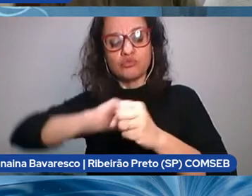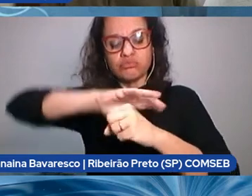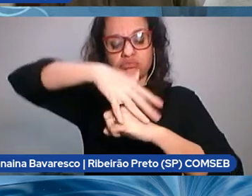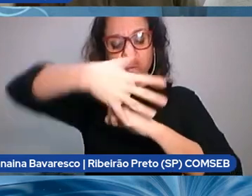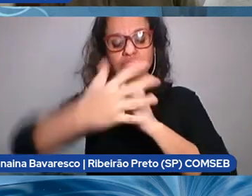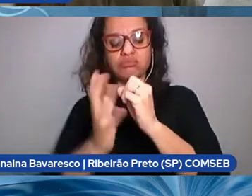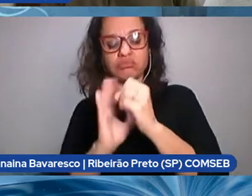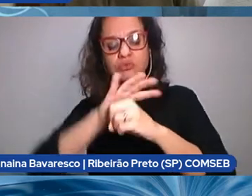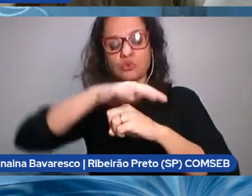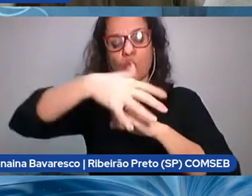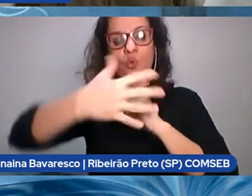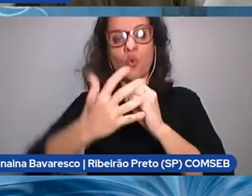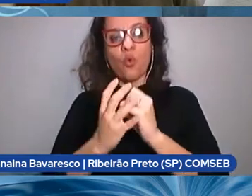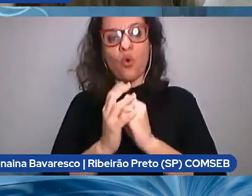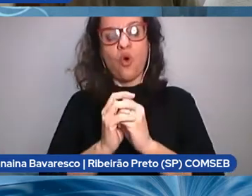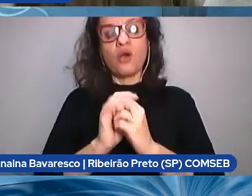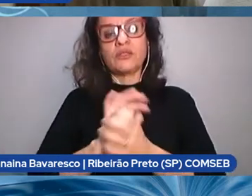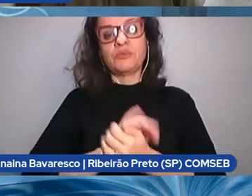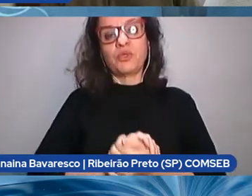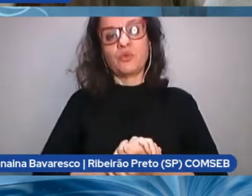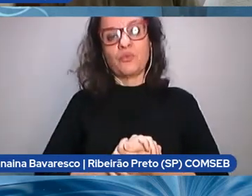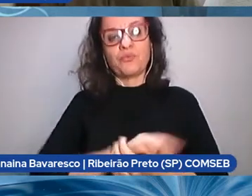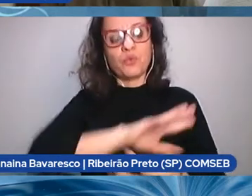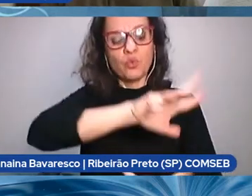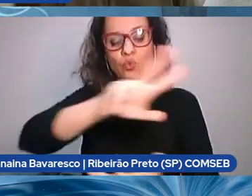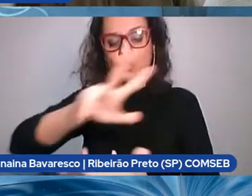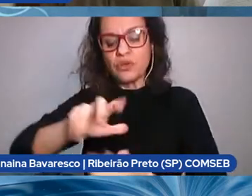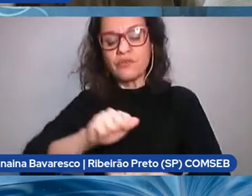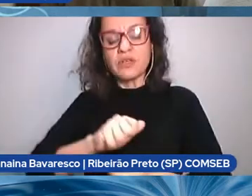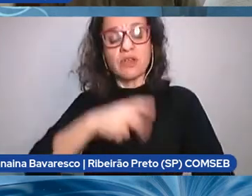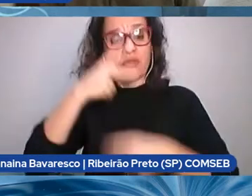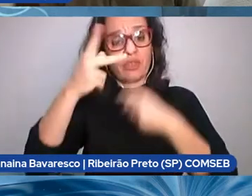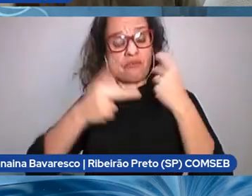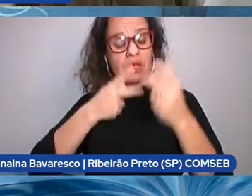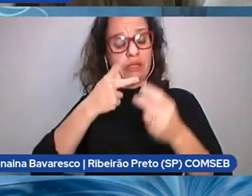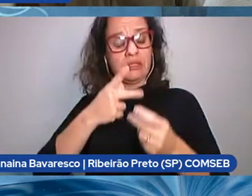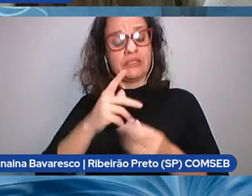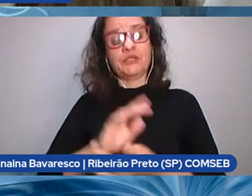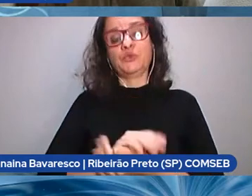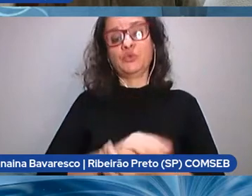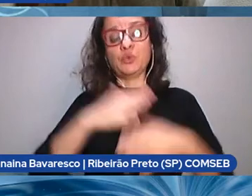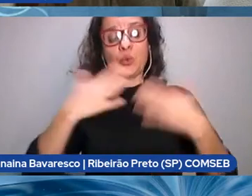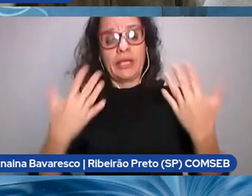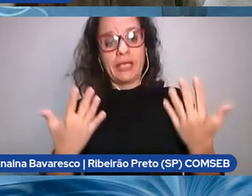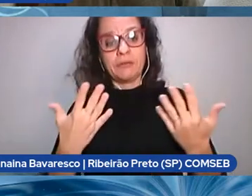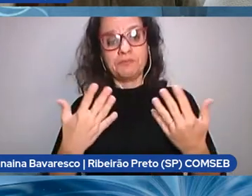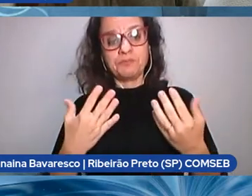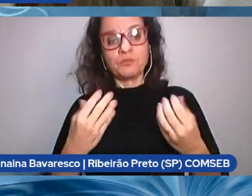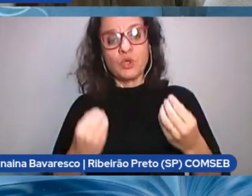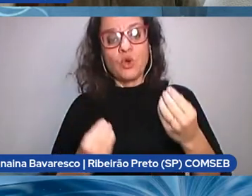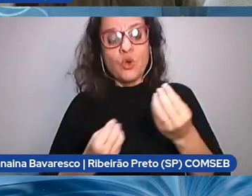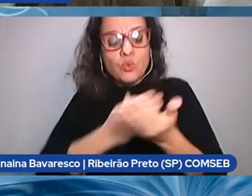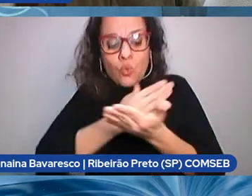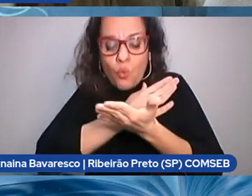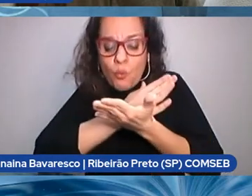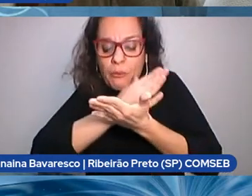universal. Mas nós estamos falando, portanto, desse princípio